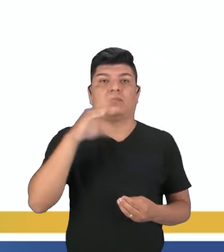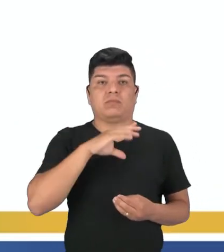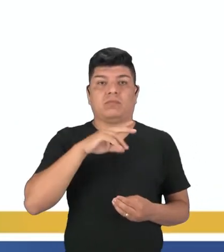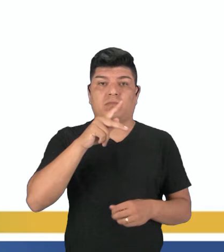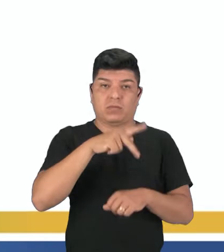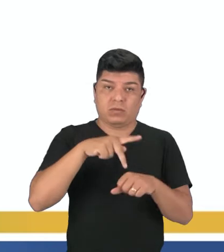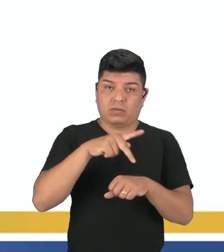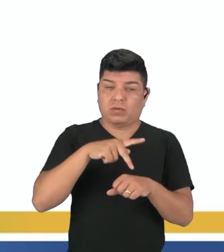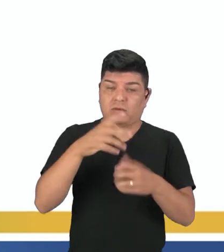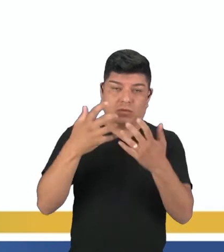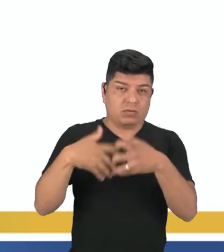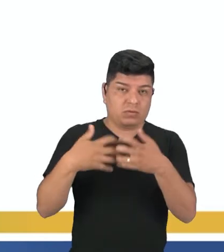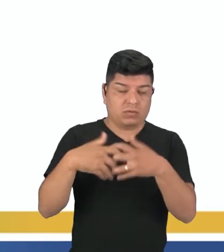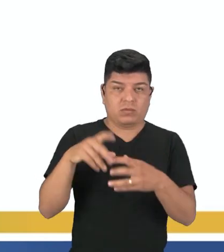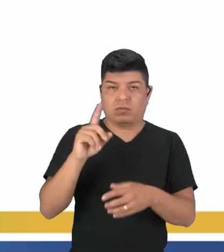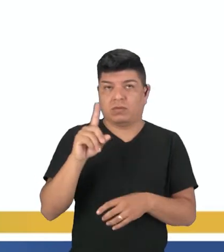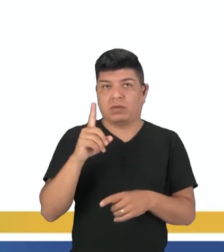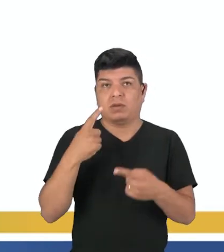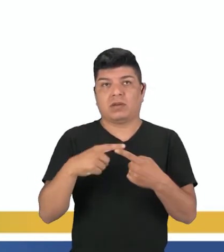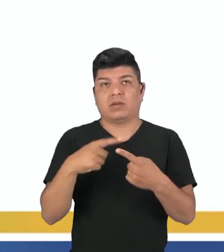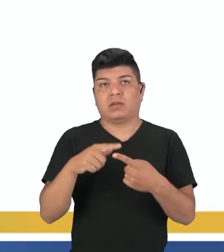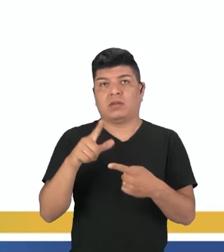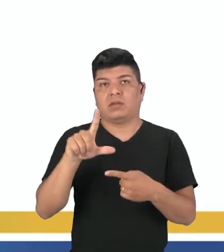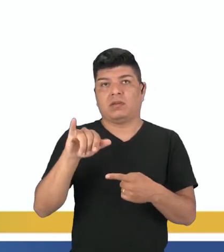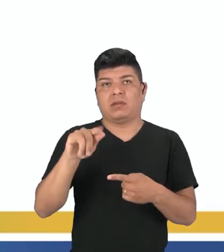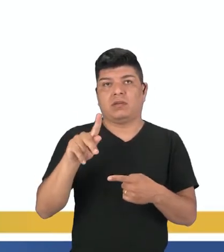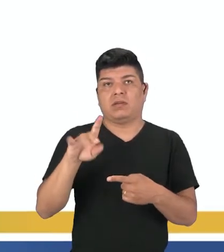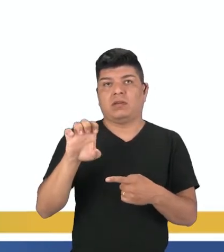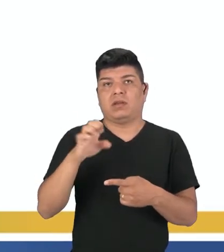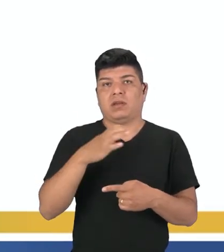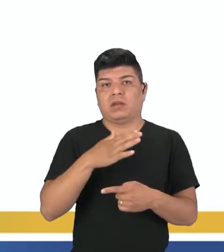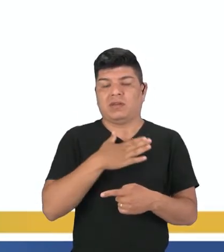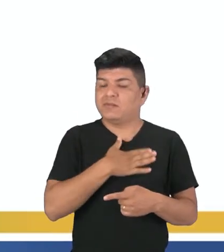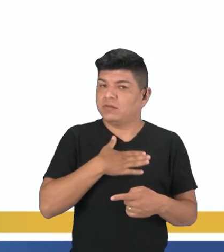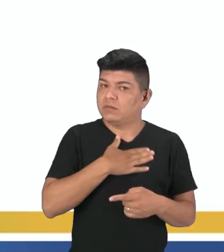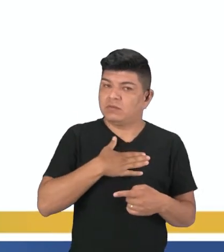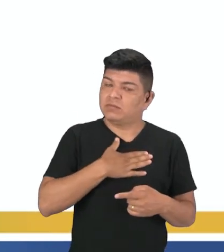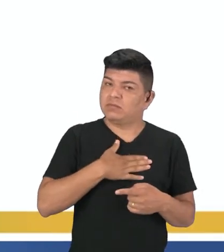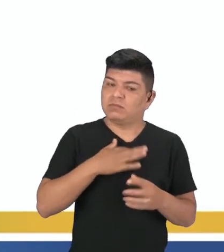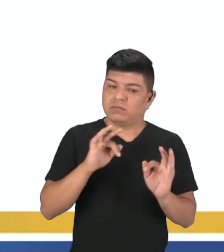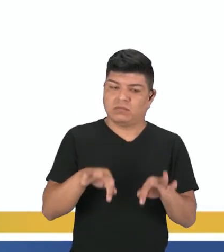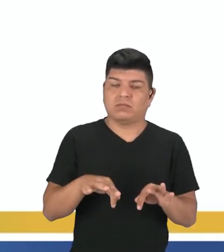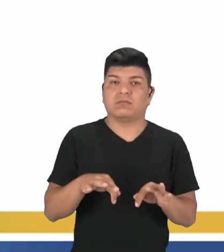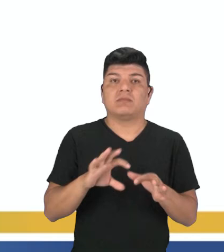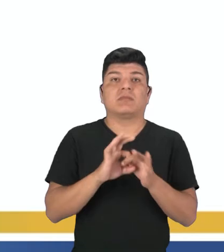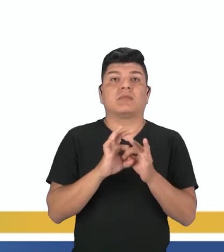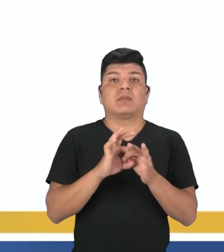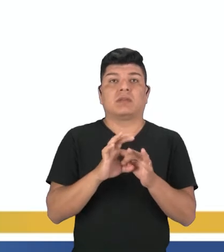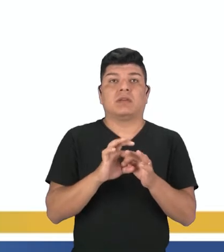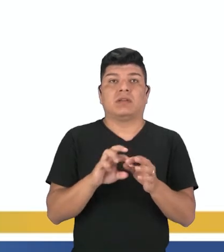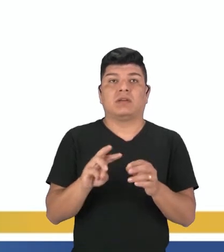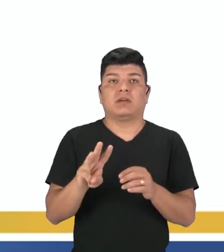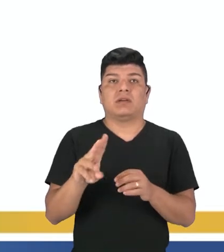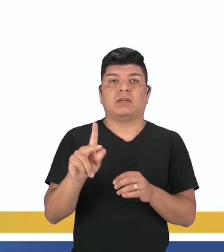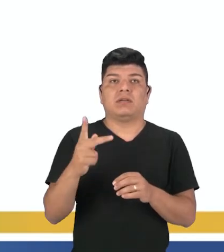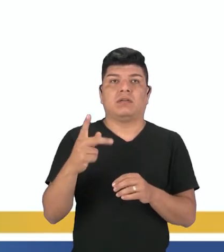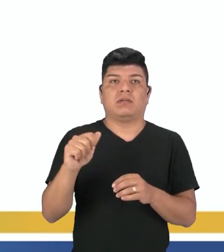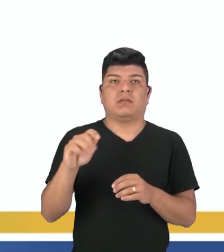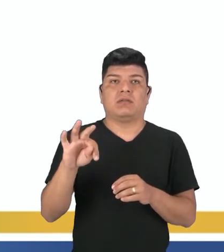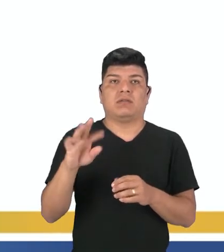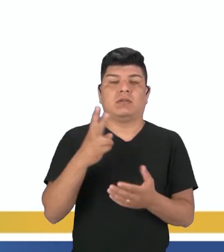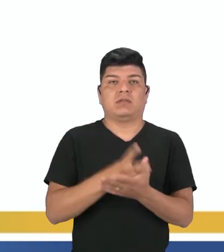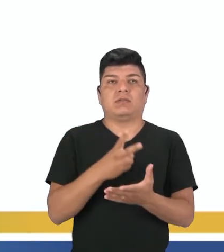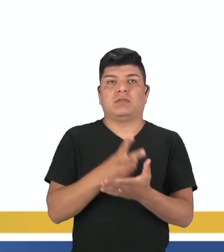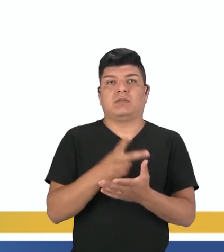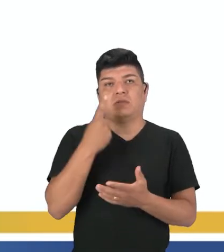não confundam, tá, pessoal? Não é porque tem o like que eu estou falando de gostar. Esse like no final ele está associado com o what no início. Então,